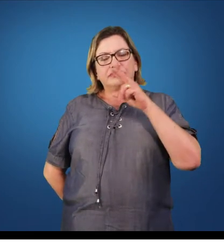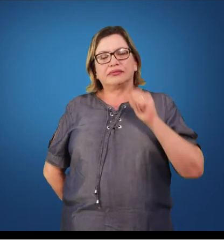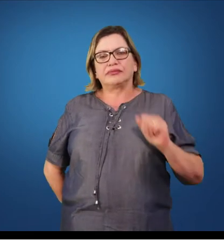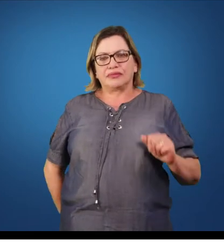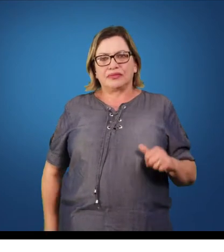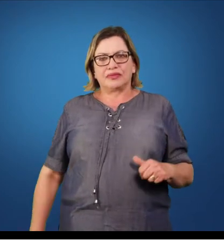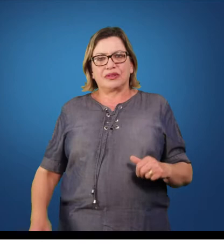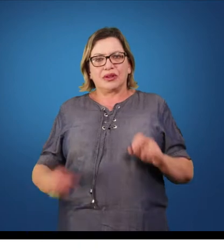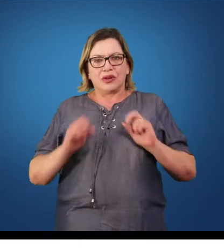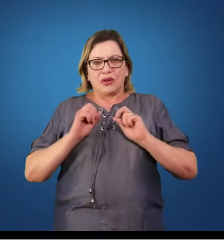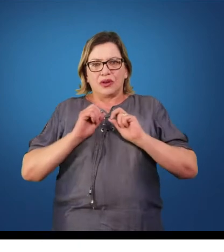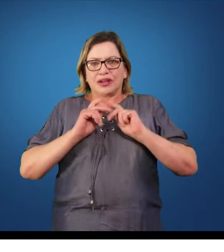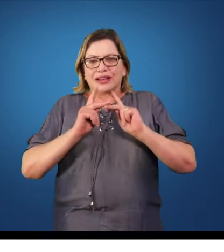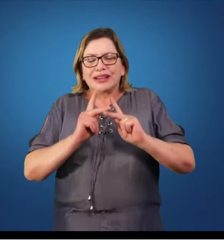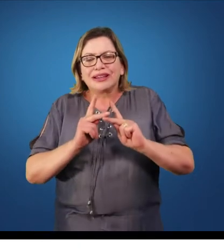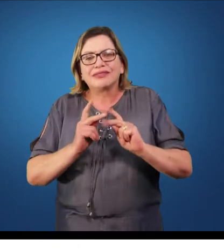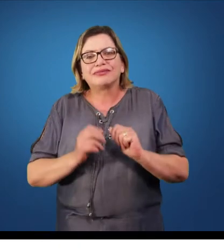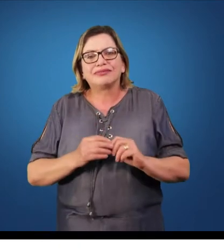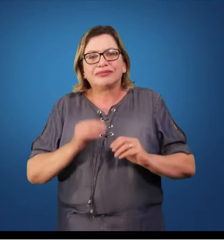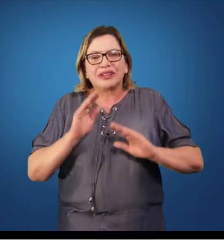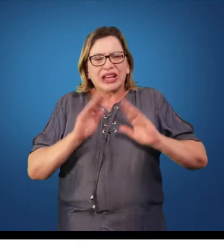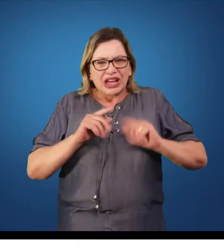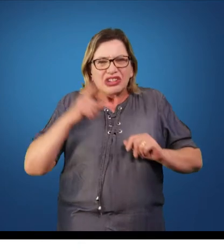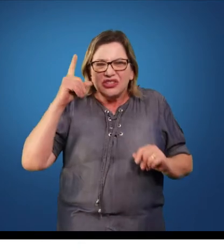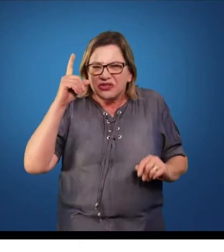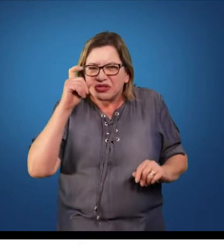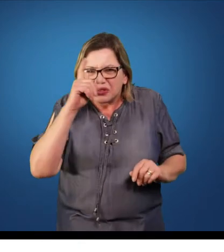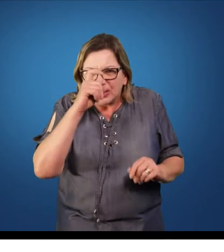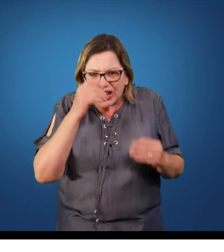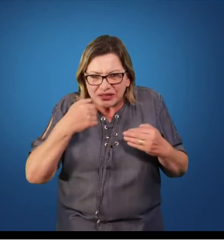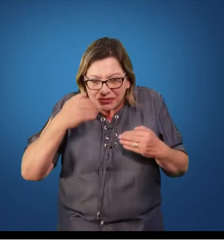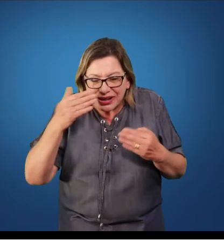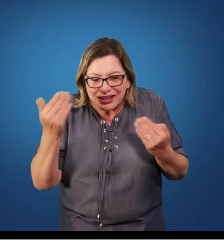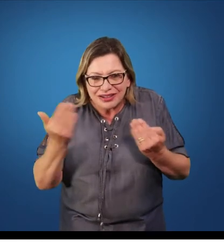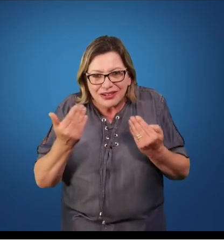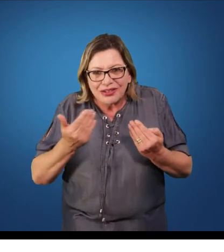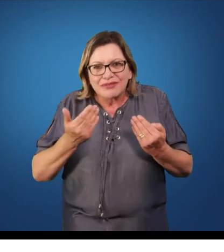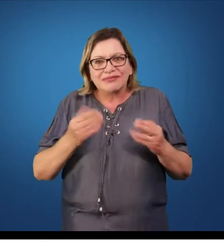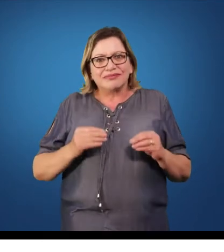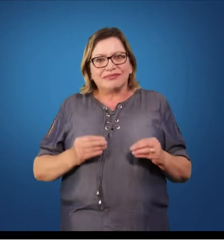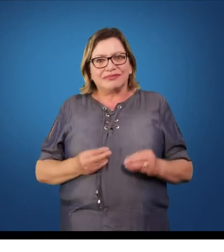Aí, gente, alguma dificuldade agora?